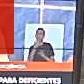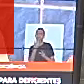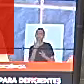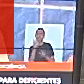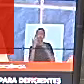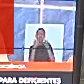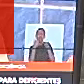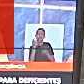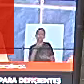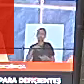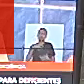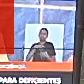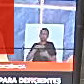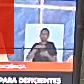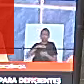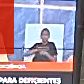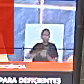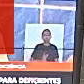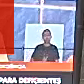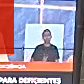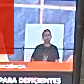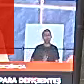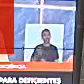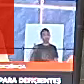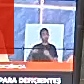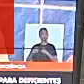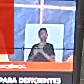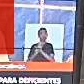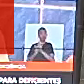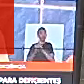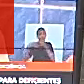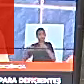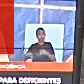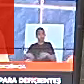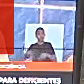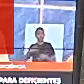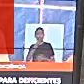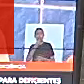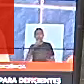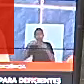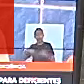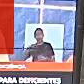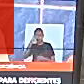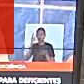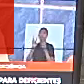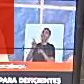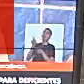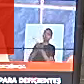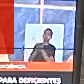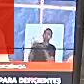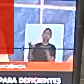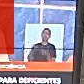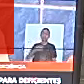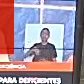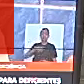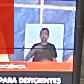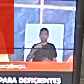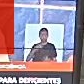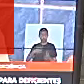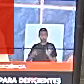população. Aí a gente fica preocupado. E uma coisa que eu nasci com ela, como autista, eu